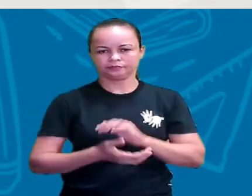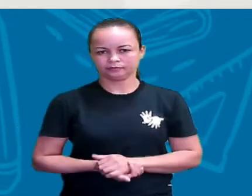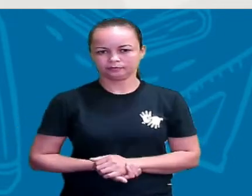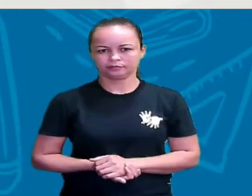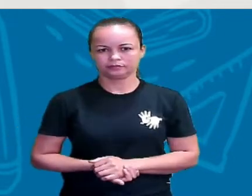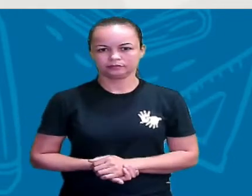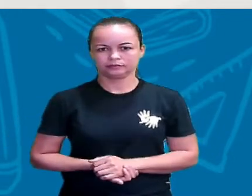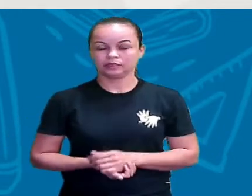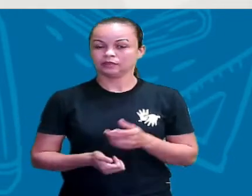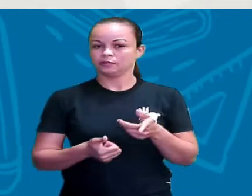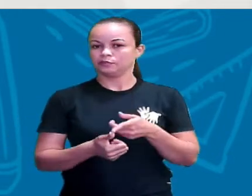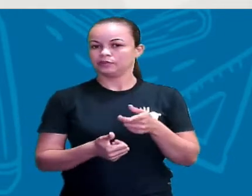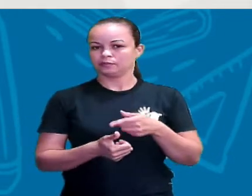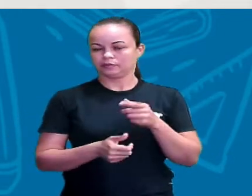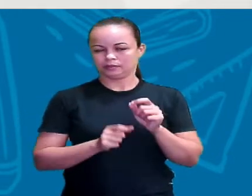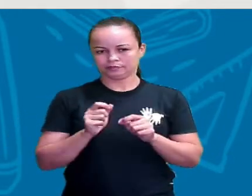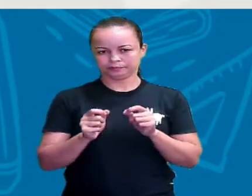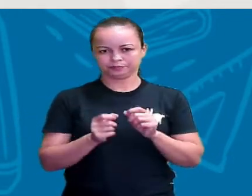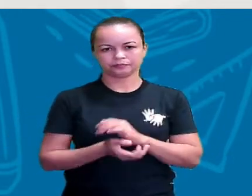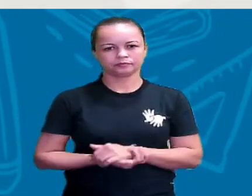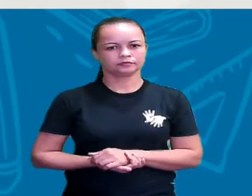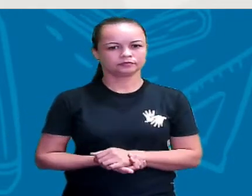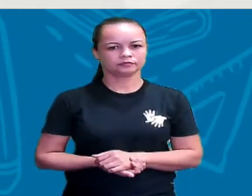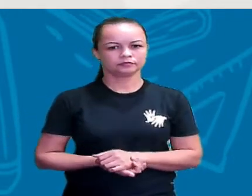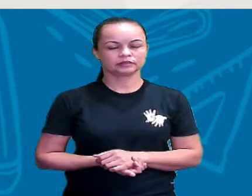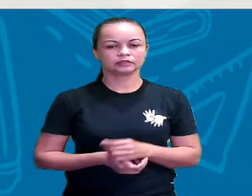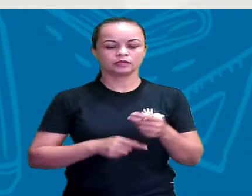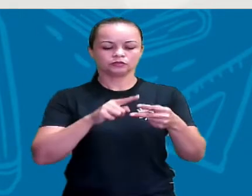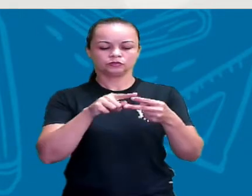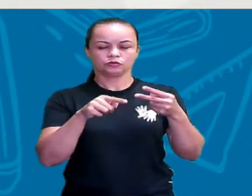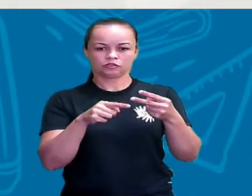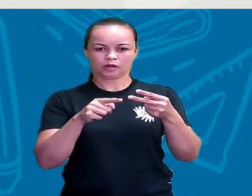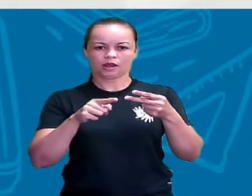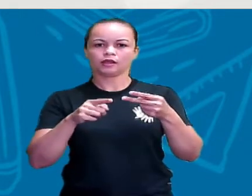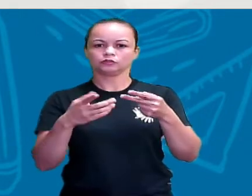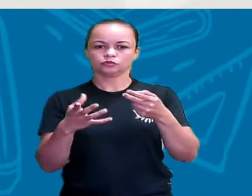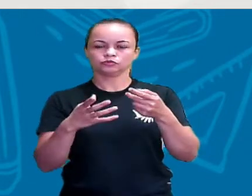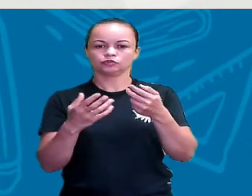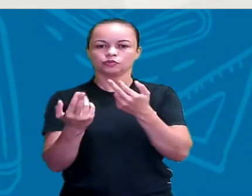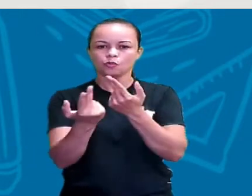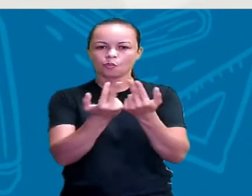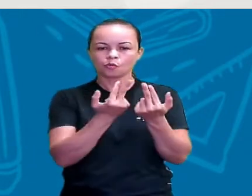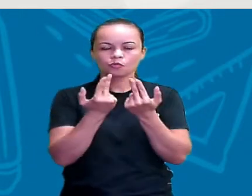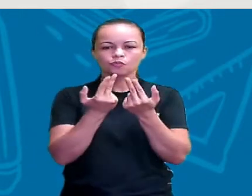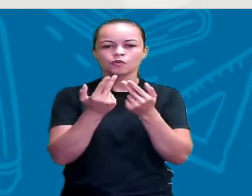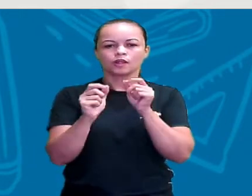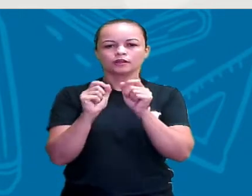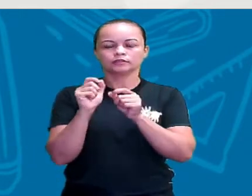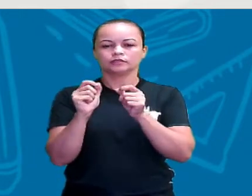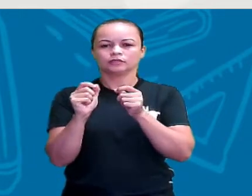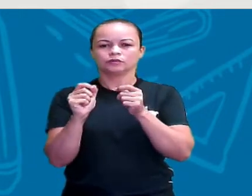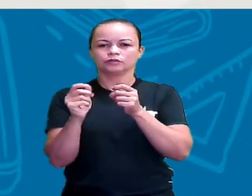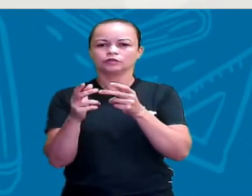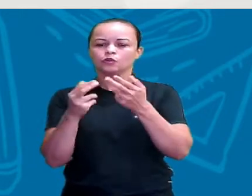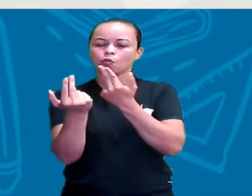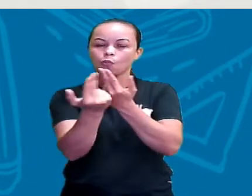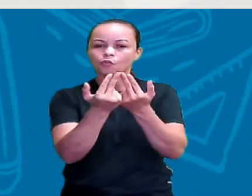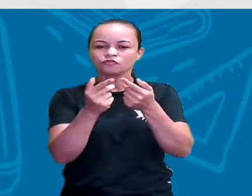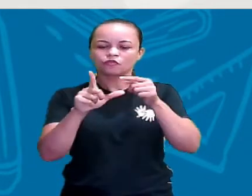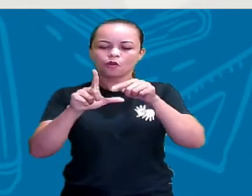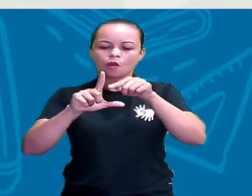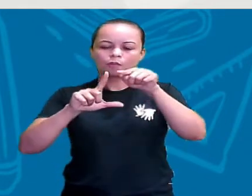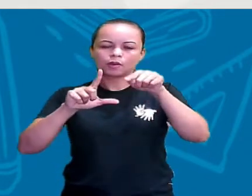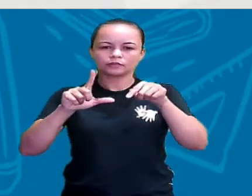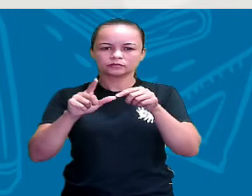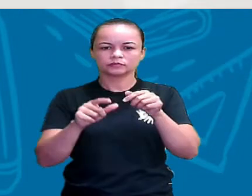aqui, ó. Primeiro caso. 2 lados congruentes e o ângulo formado por eles congruentes.